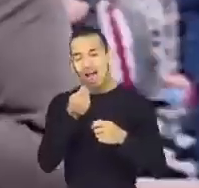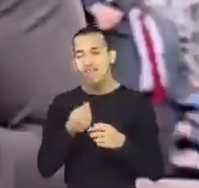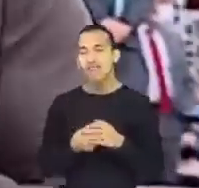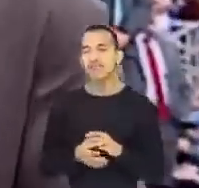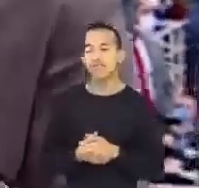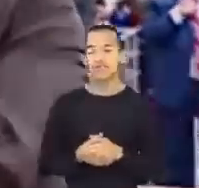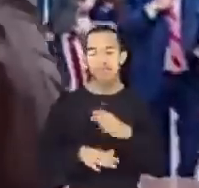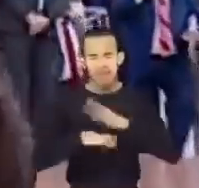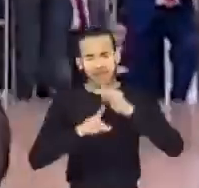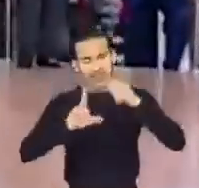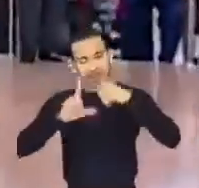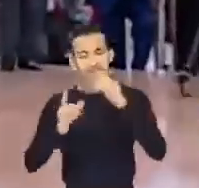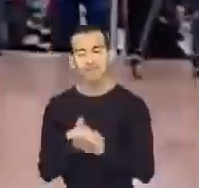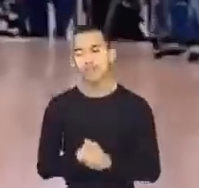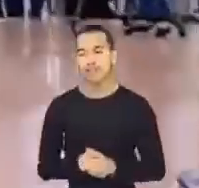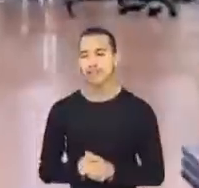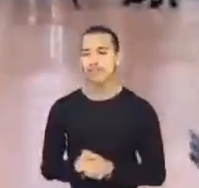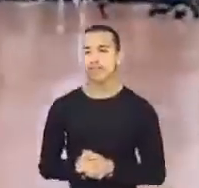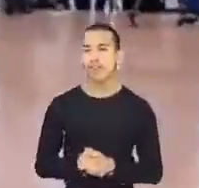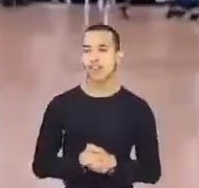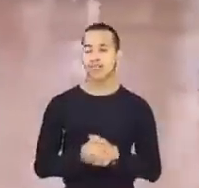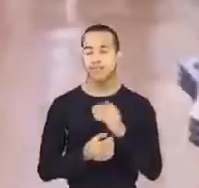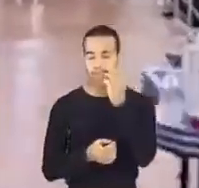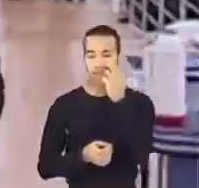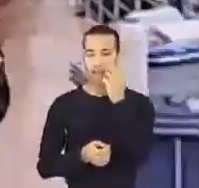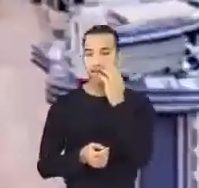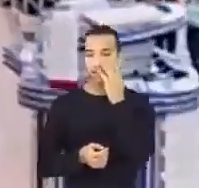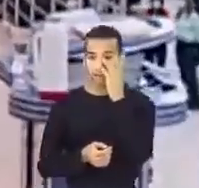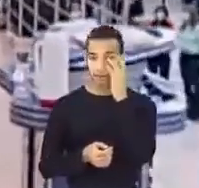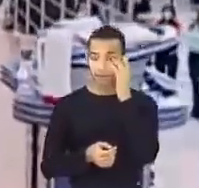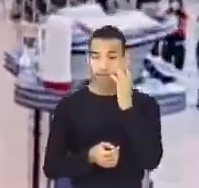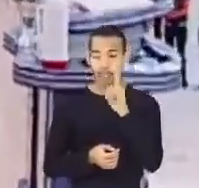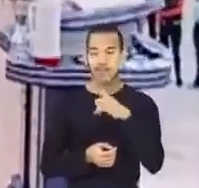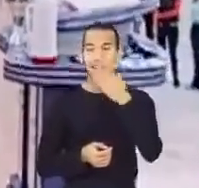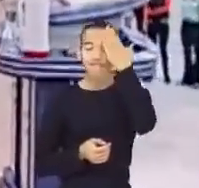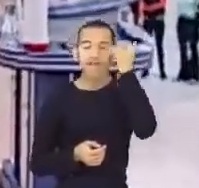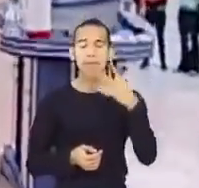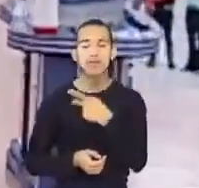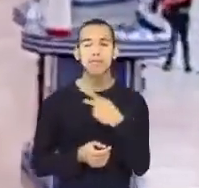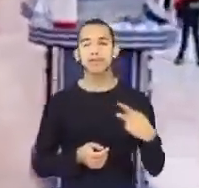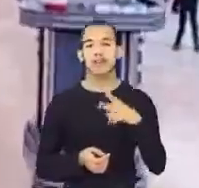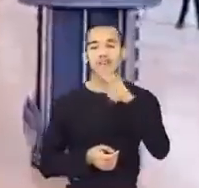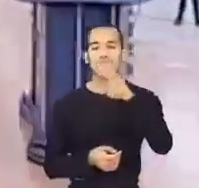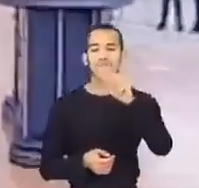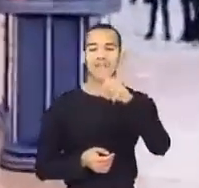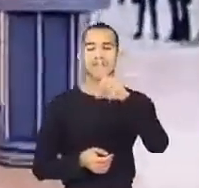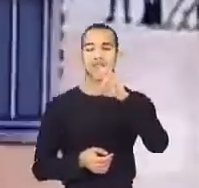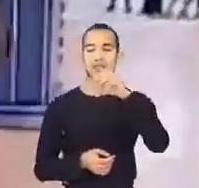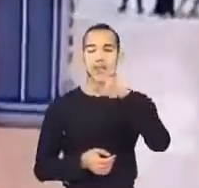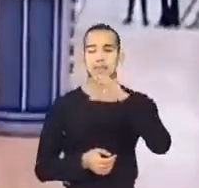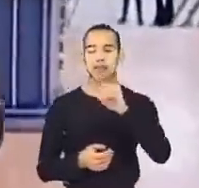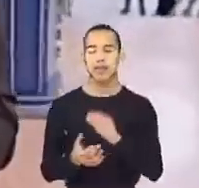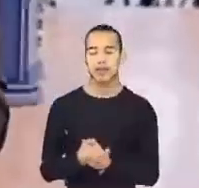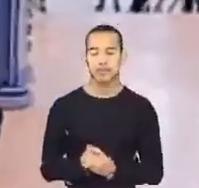Ele falou, grava alguma coisa, botaram um lacinho pretinho, assim, luto. Famoso pastor Valdemiro.